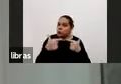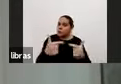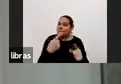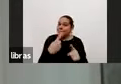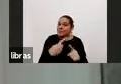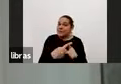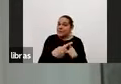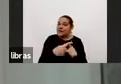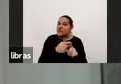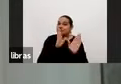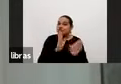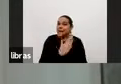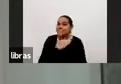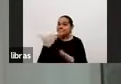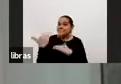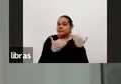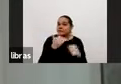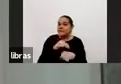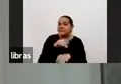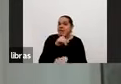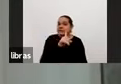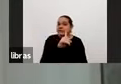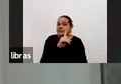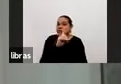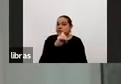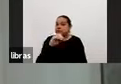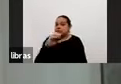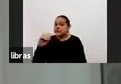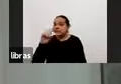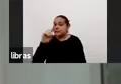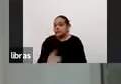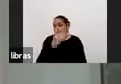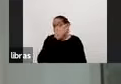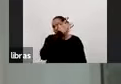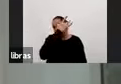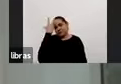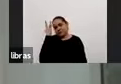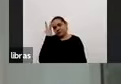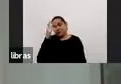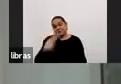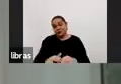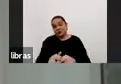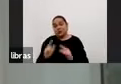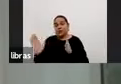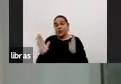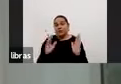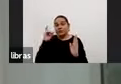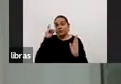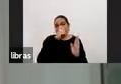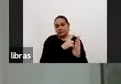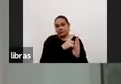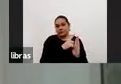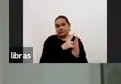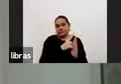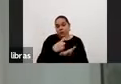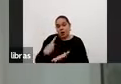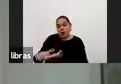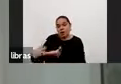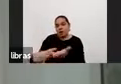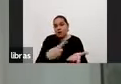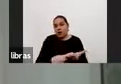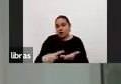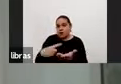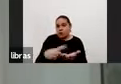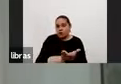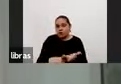Brasil. Então é só para a gente lembrar que este é um momento bastante diferente, né? A quantidade de acordos que foram negociados é um pouco menor